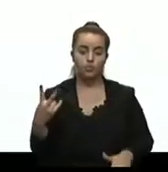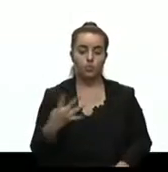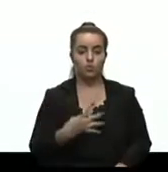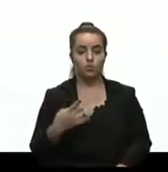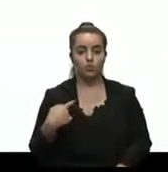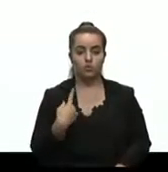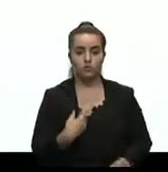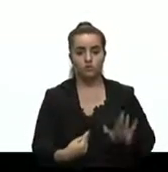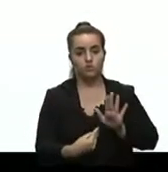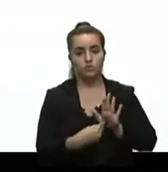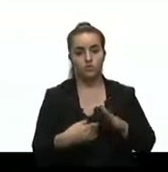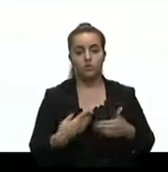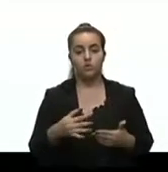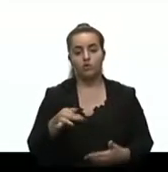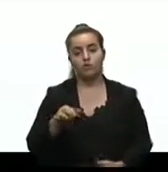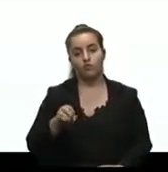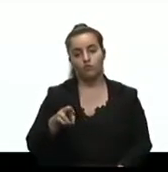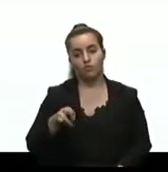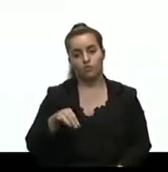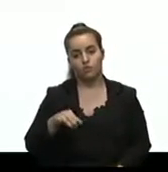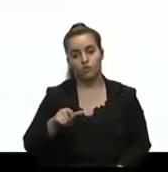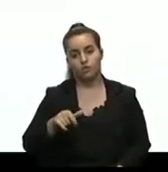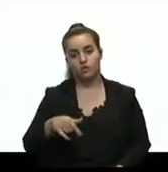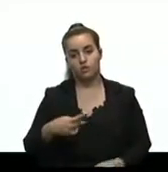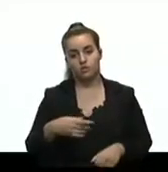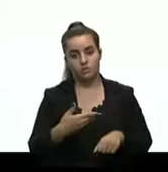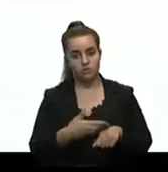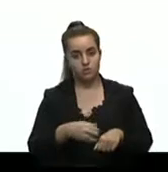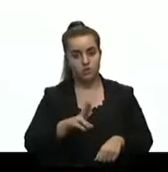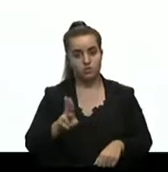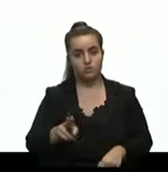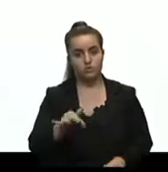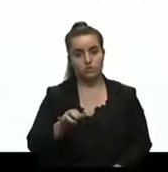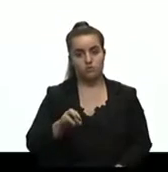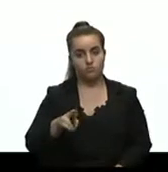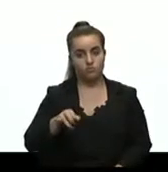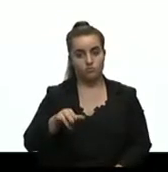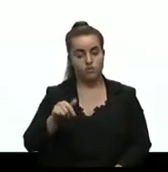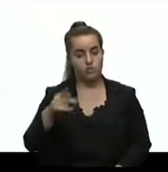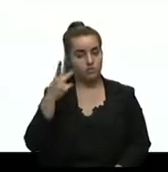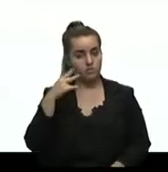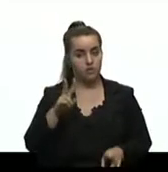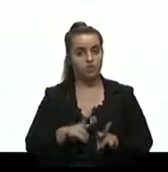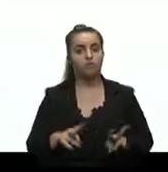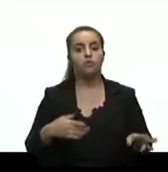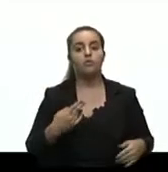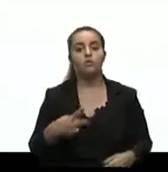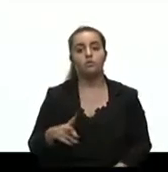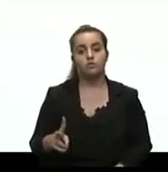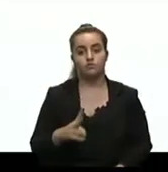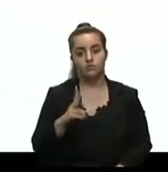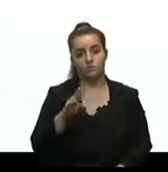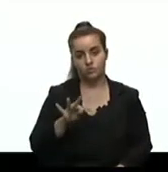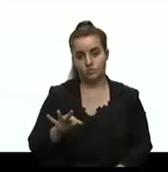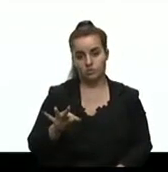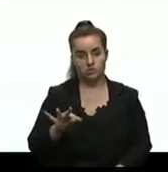nós colocamos a fórmula em prática, nós usamos a fórmula para determinarmos o valor de T.